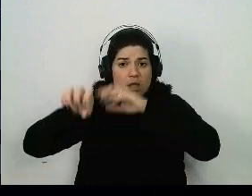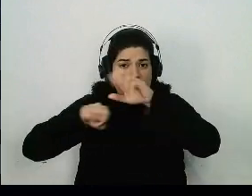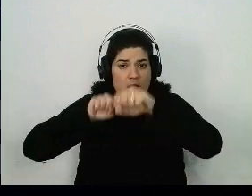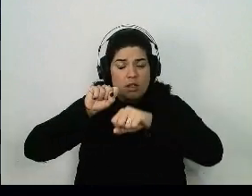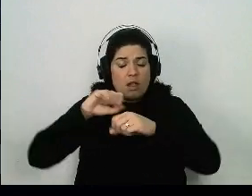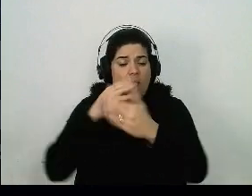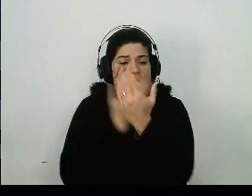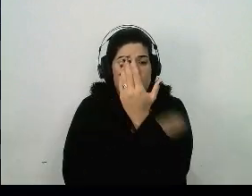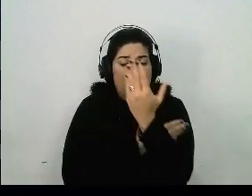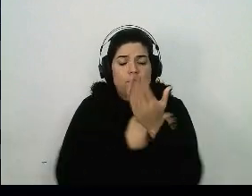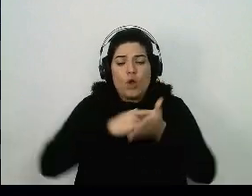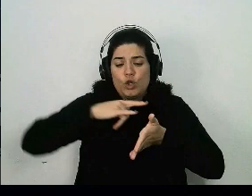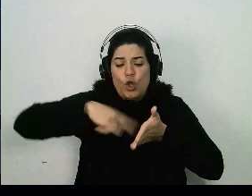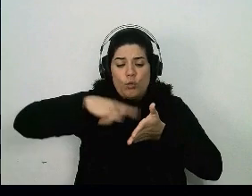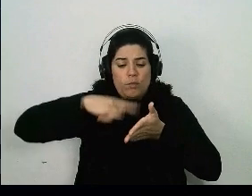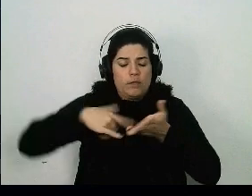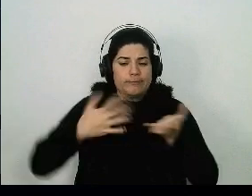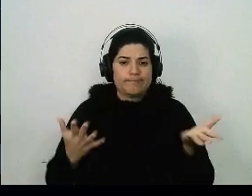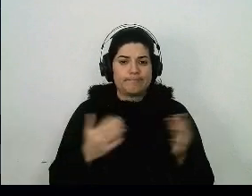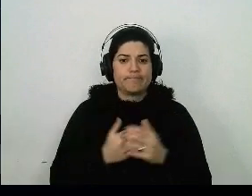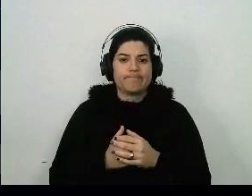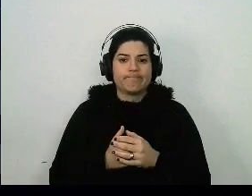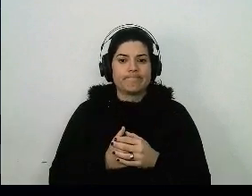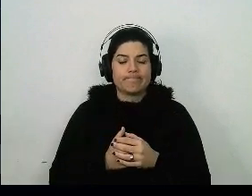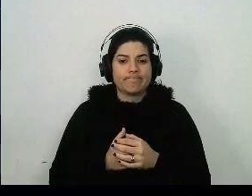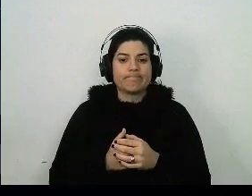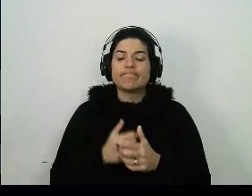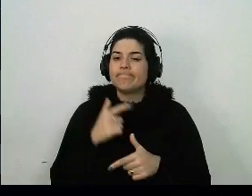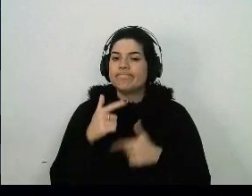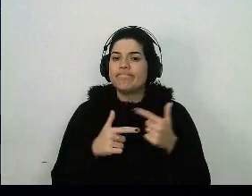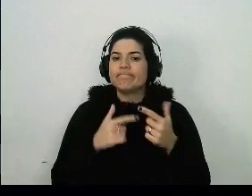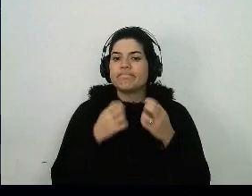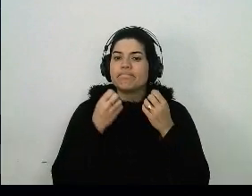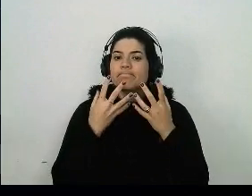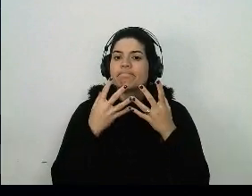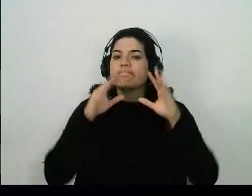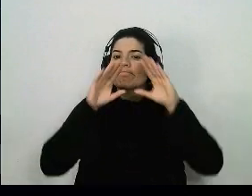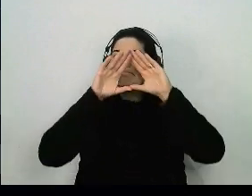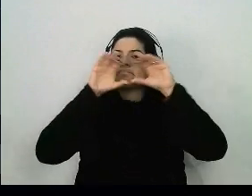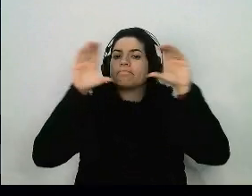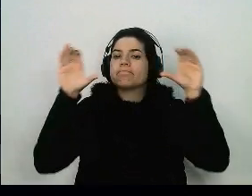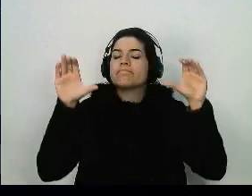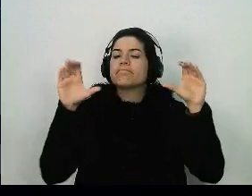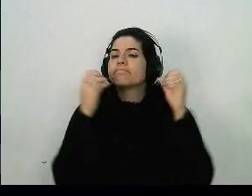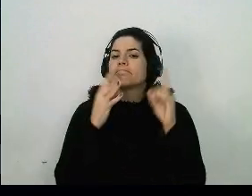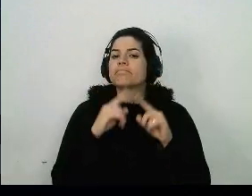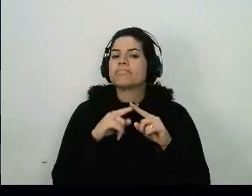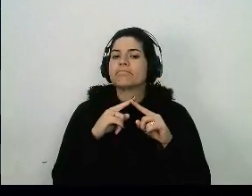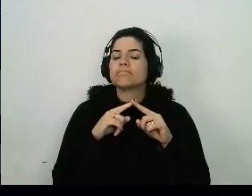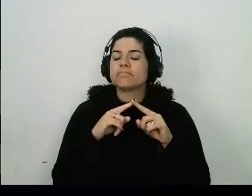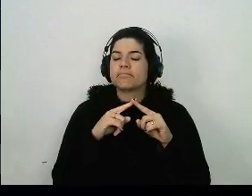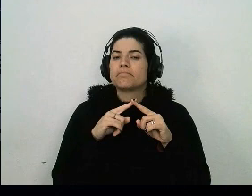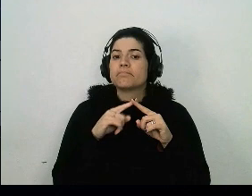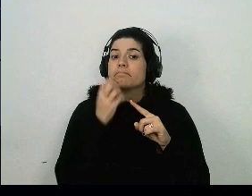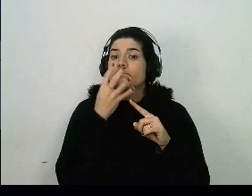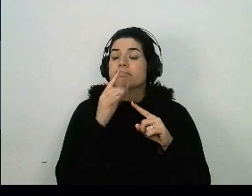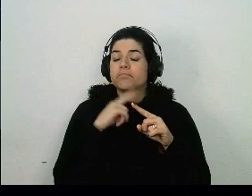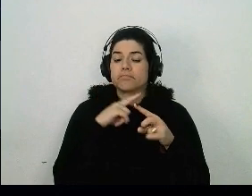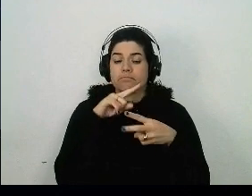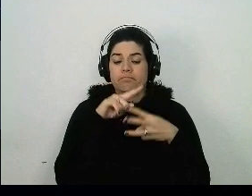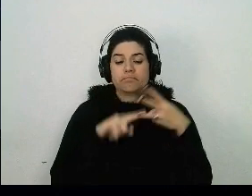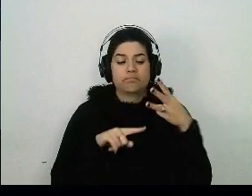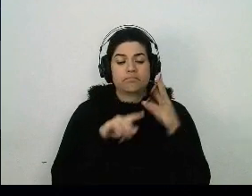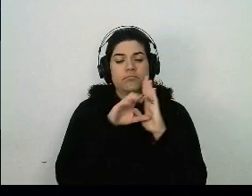E o que é de bom quando a gente trabalha com cloud computing? Existem 3 tipos de conceitos diferentes que a gente consegue trabalhar, que é a questão de